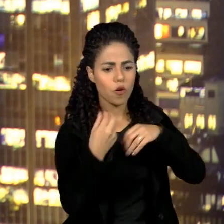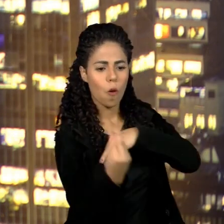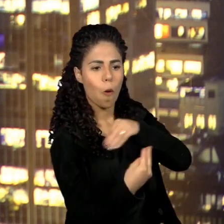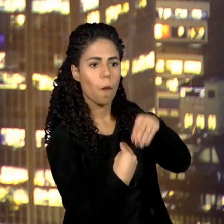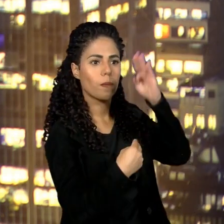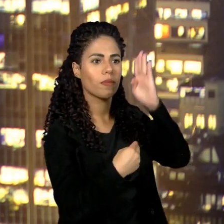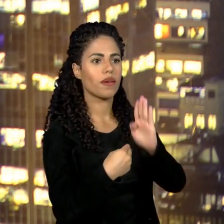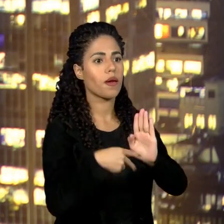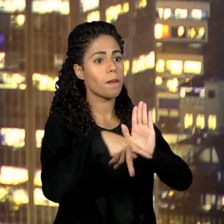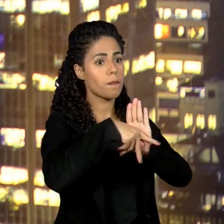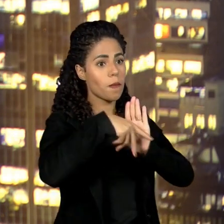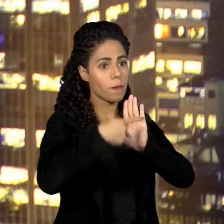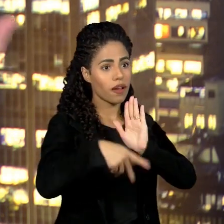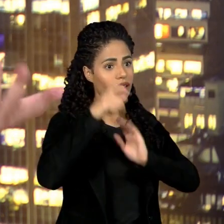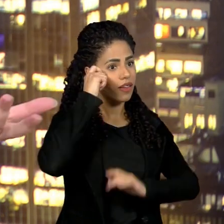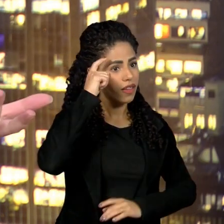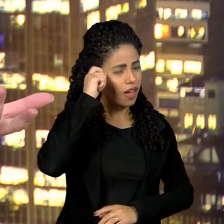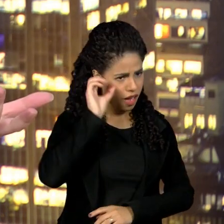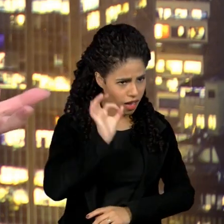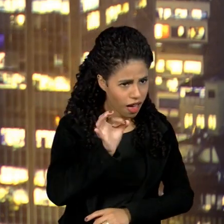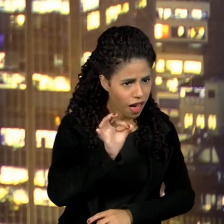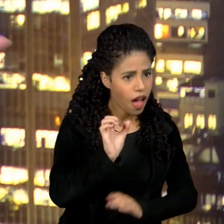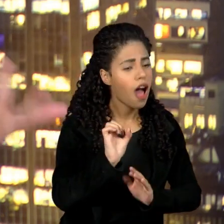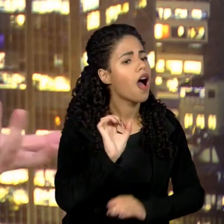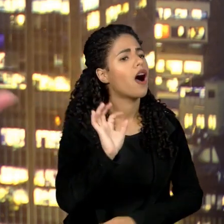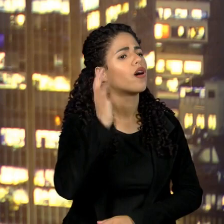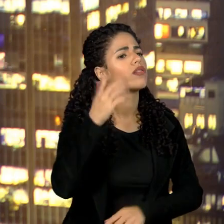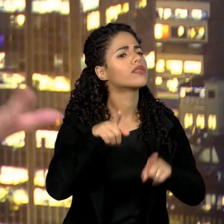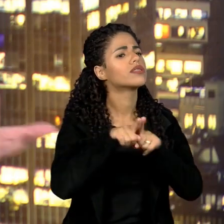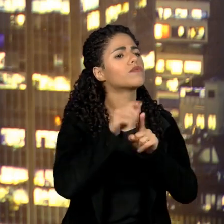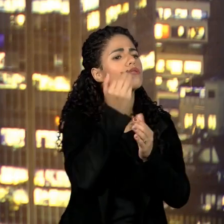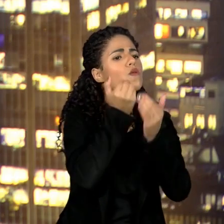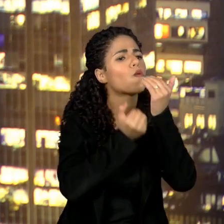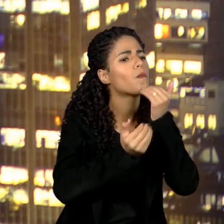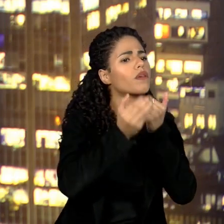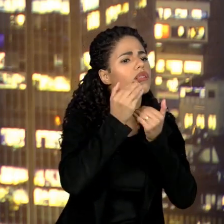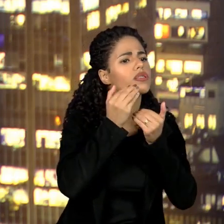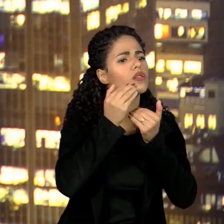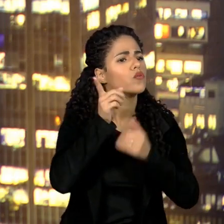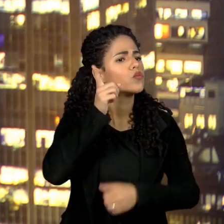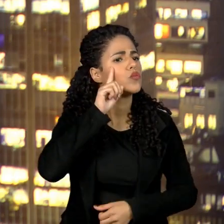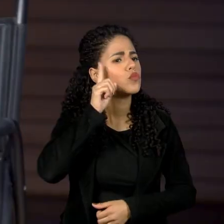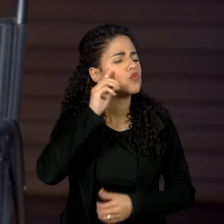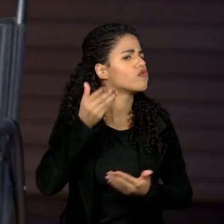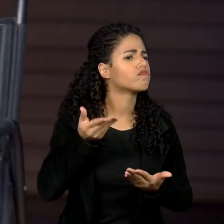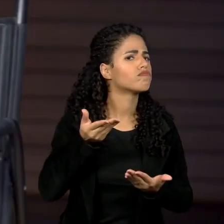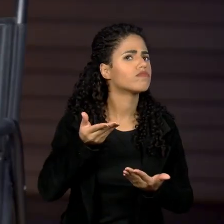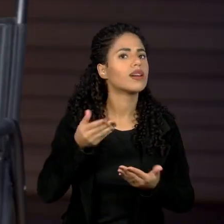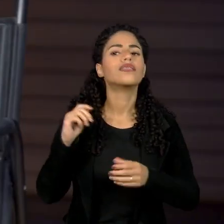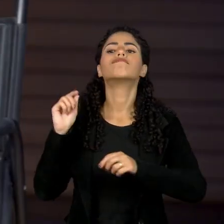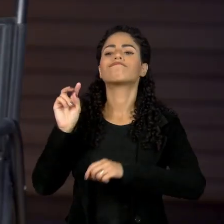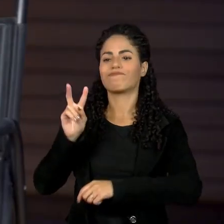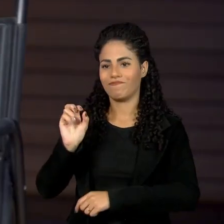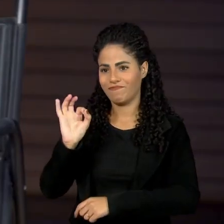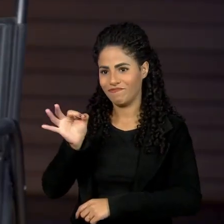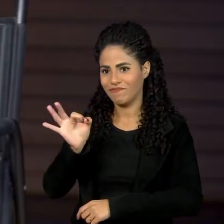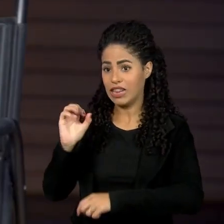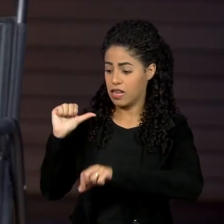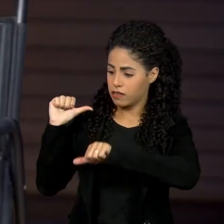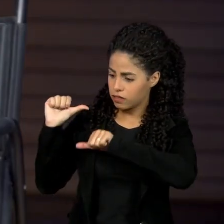cultura, não é, Adriana? Isso acontece também na alimentação, nos nossos pratos? Sim, vai se transformando